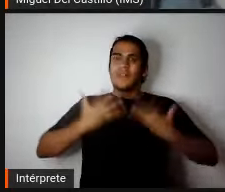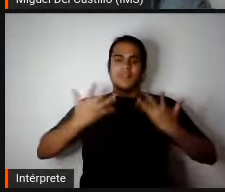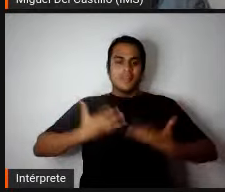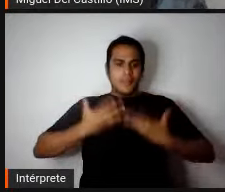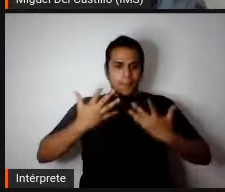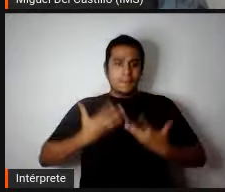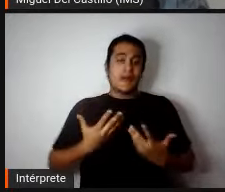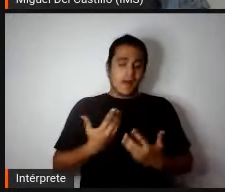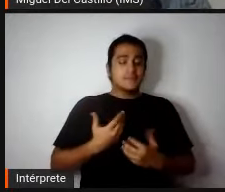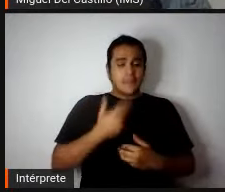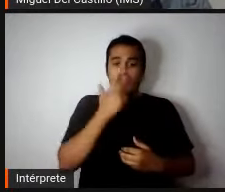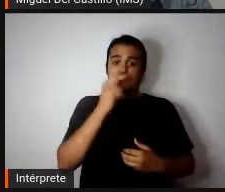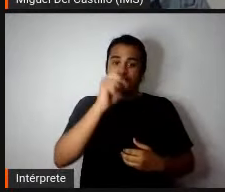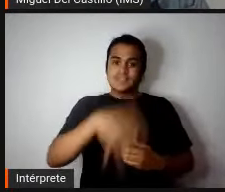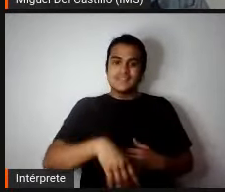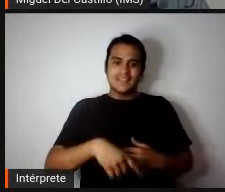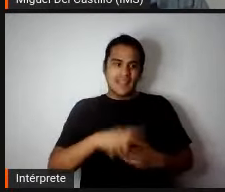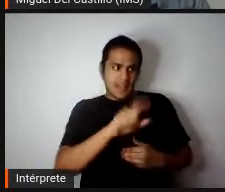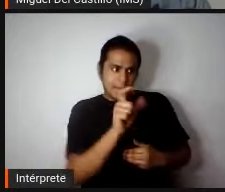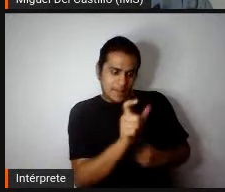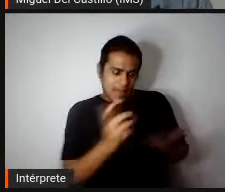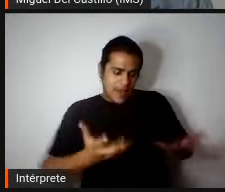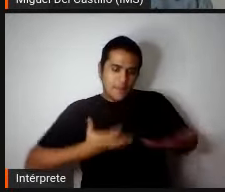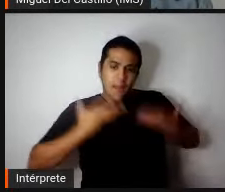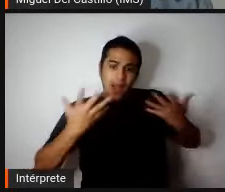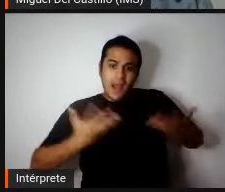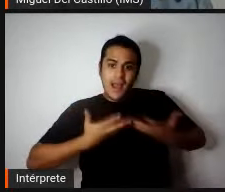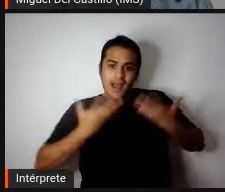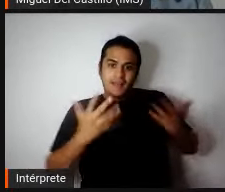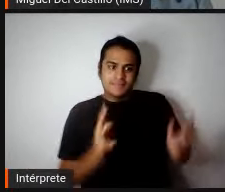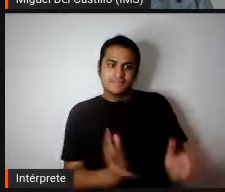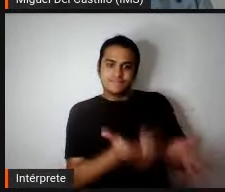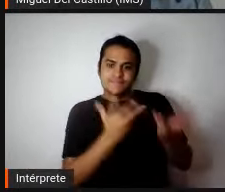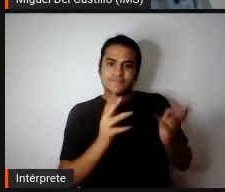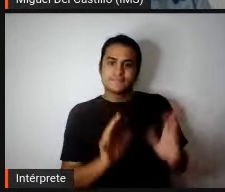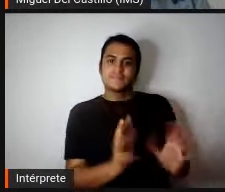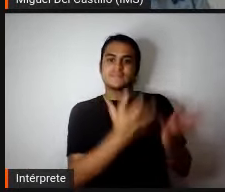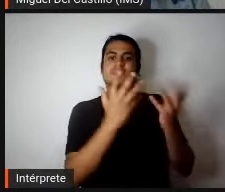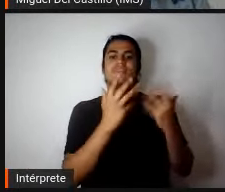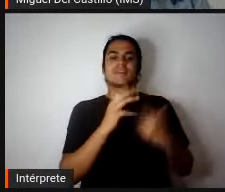que essa animação de